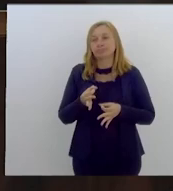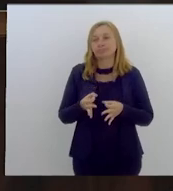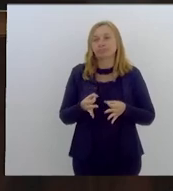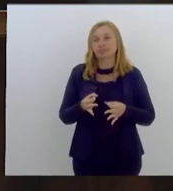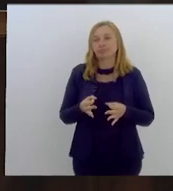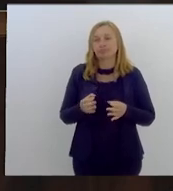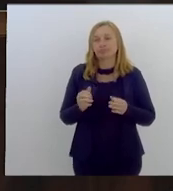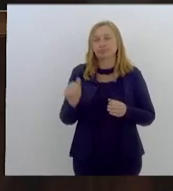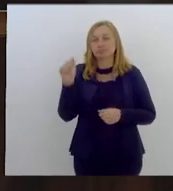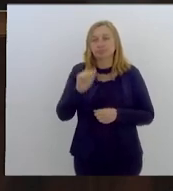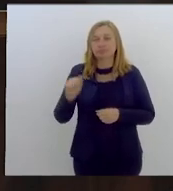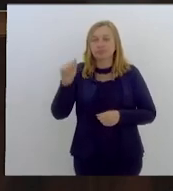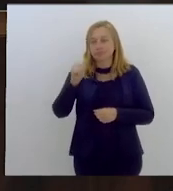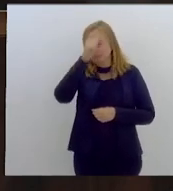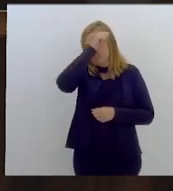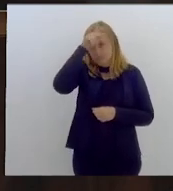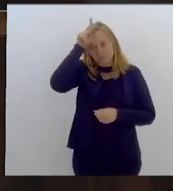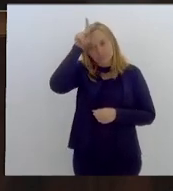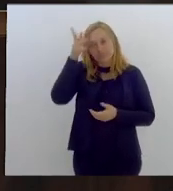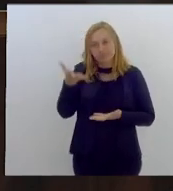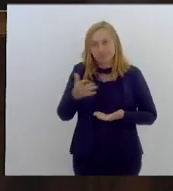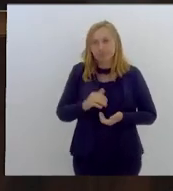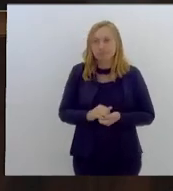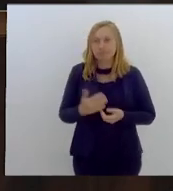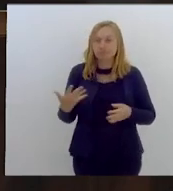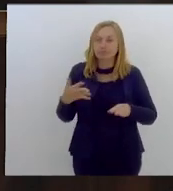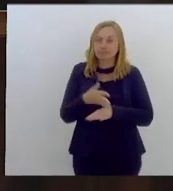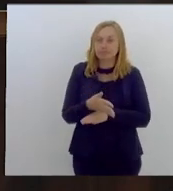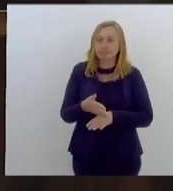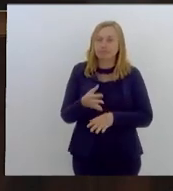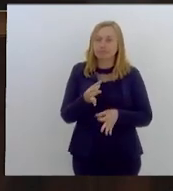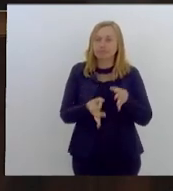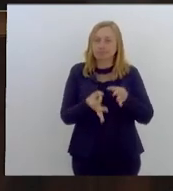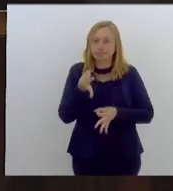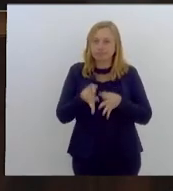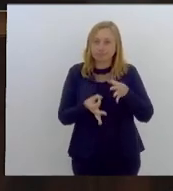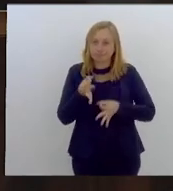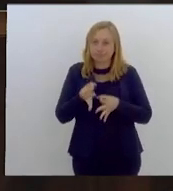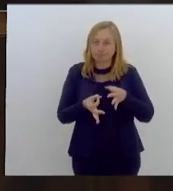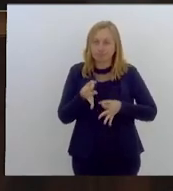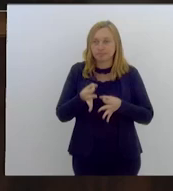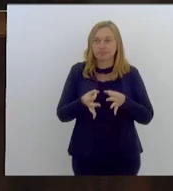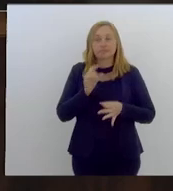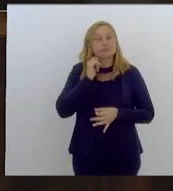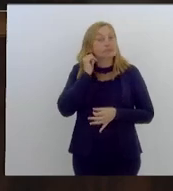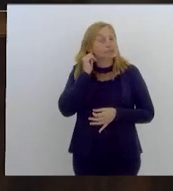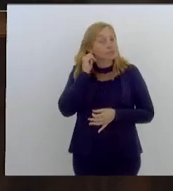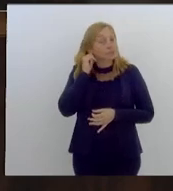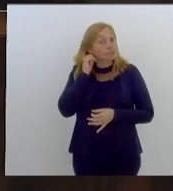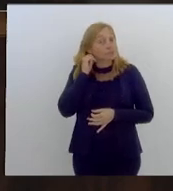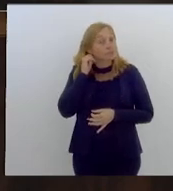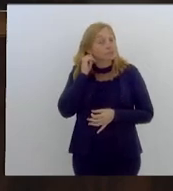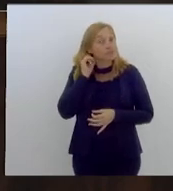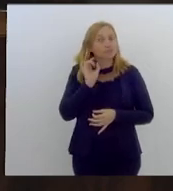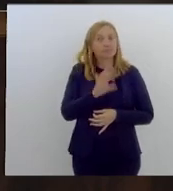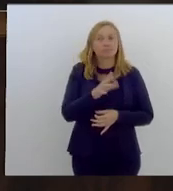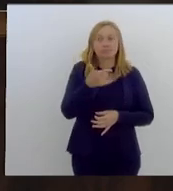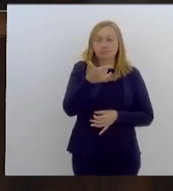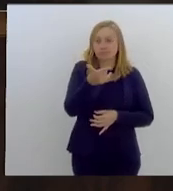de Prefeitos, os prefeitos, se entrarão na justiça. Porque é só em